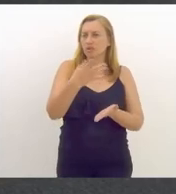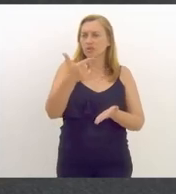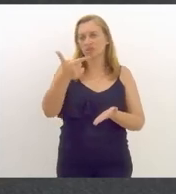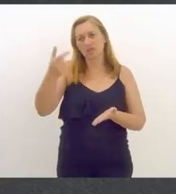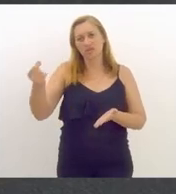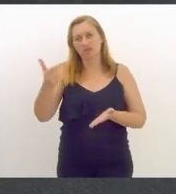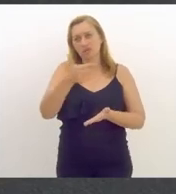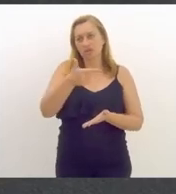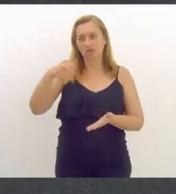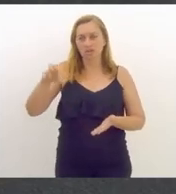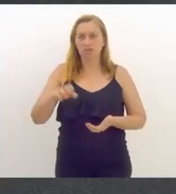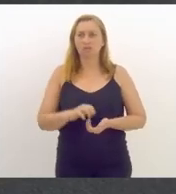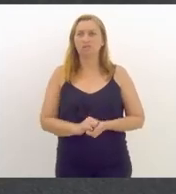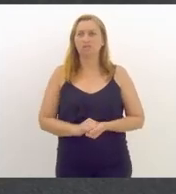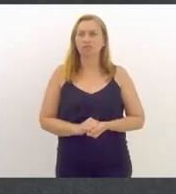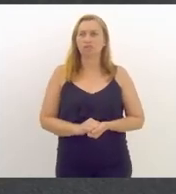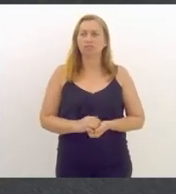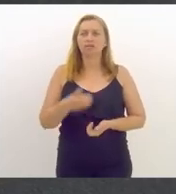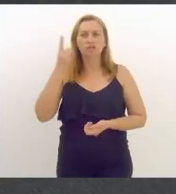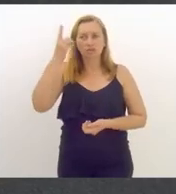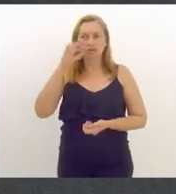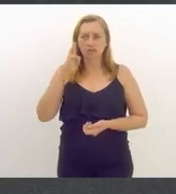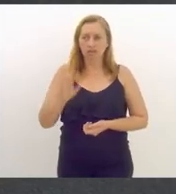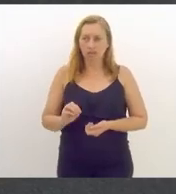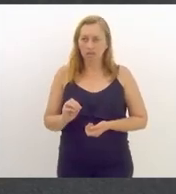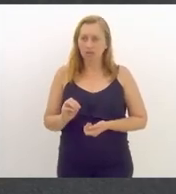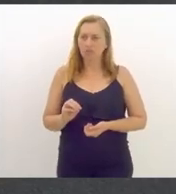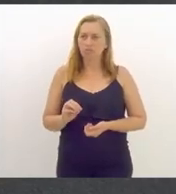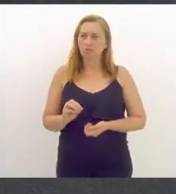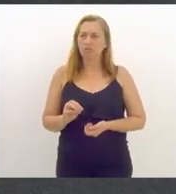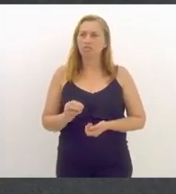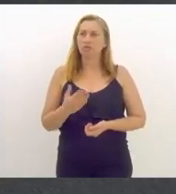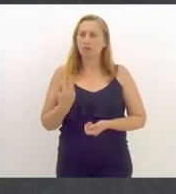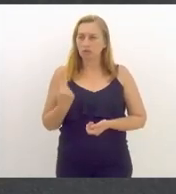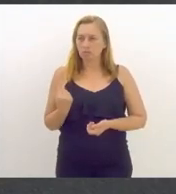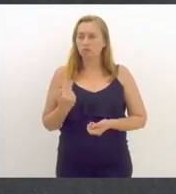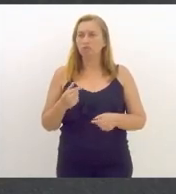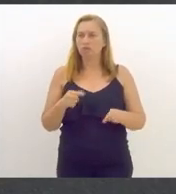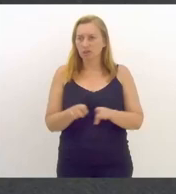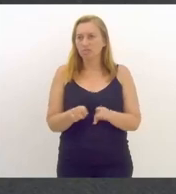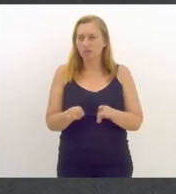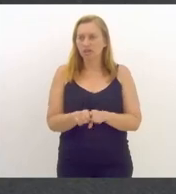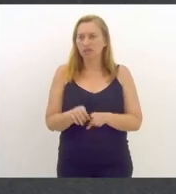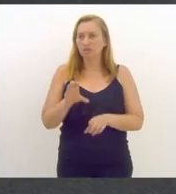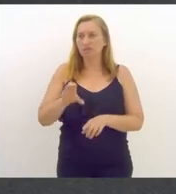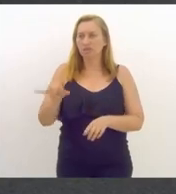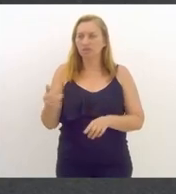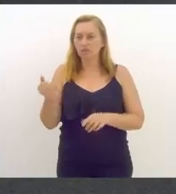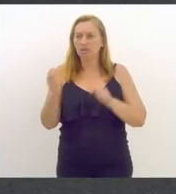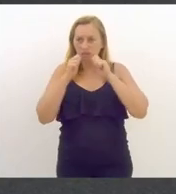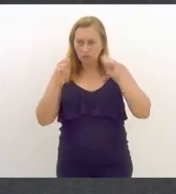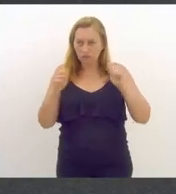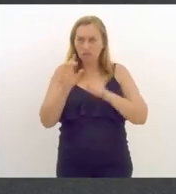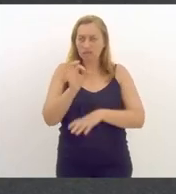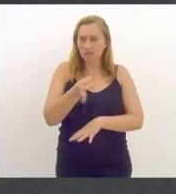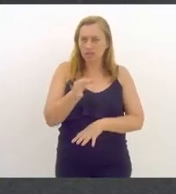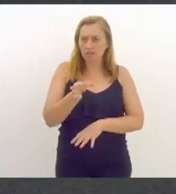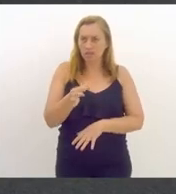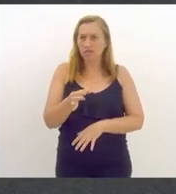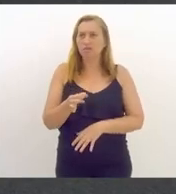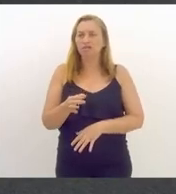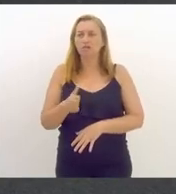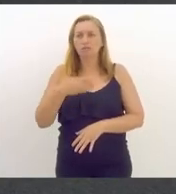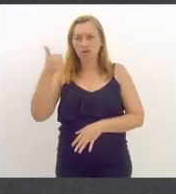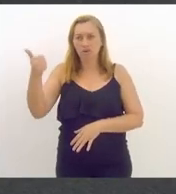2015 de autoria do Renato cozzolini e agora vai contar com a minha autoria porque Assessoria ccj tem razão e o mais